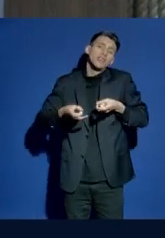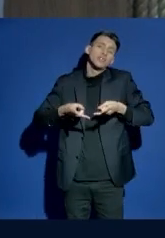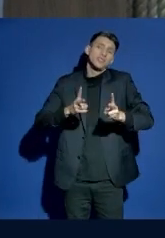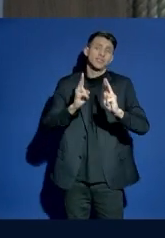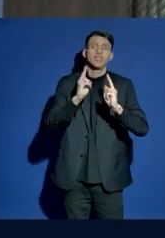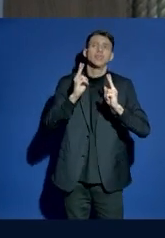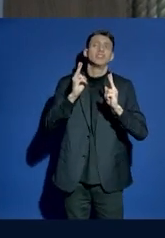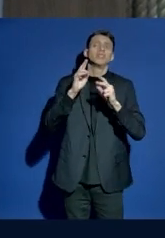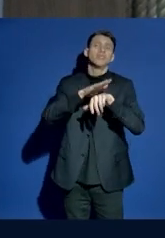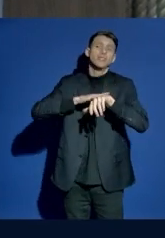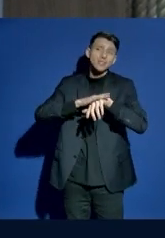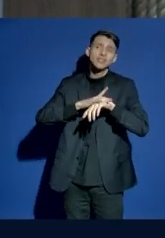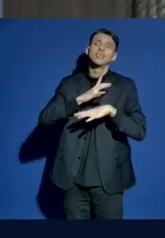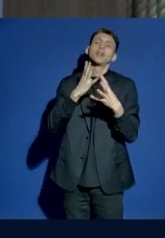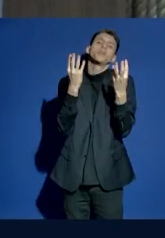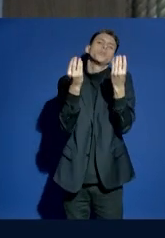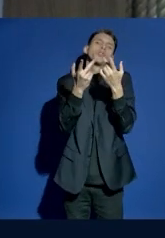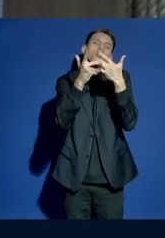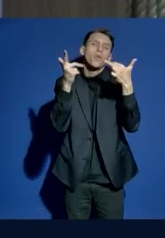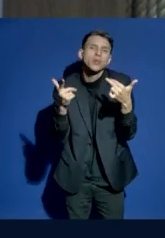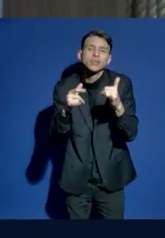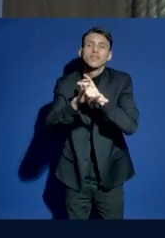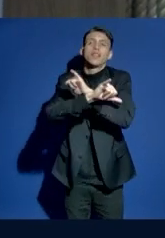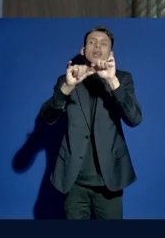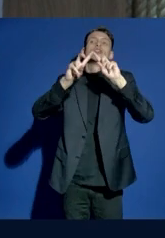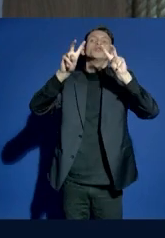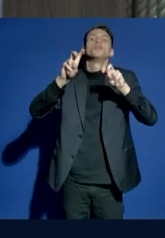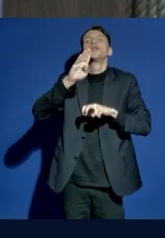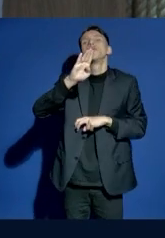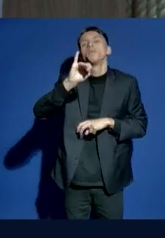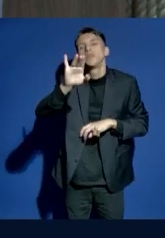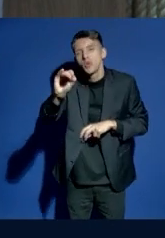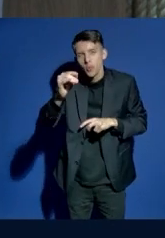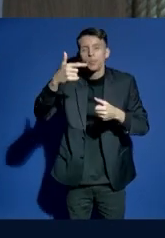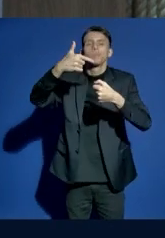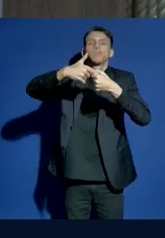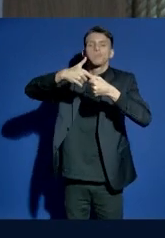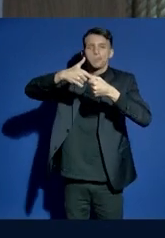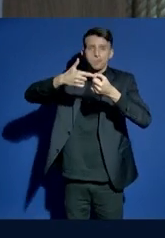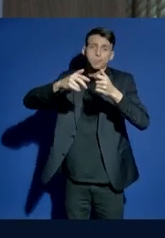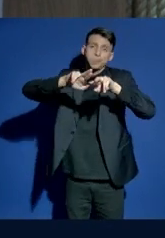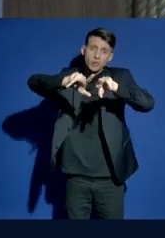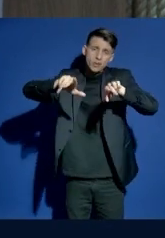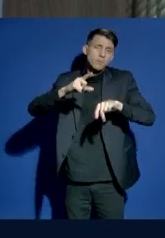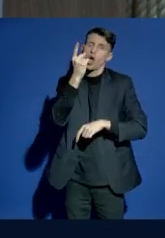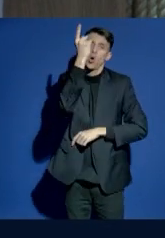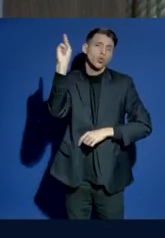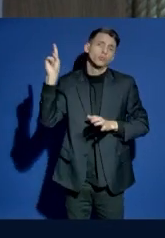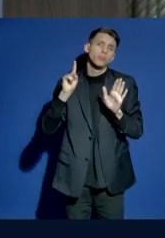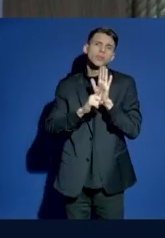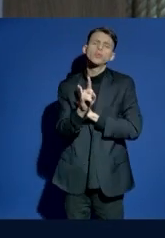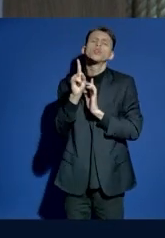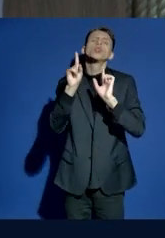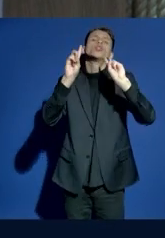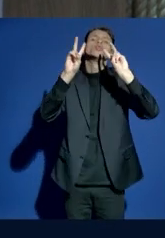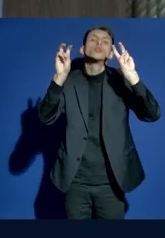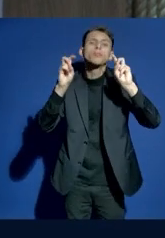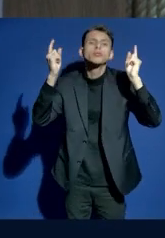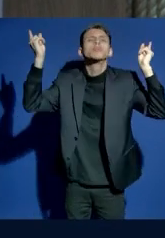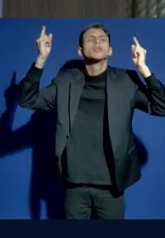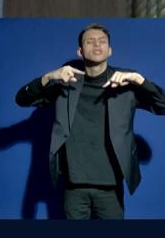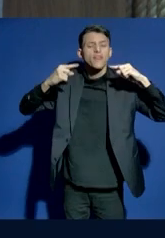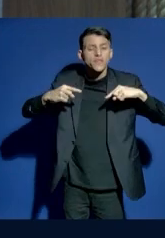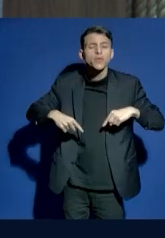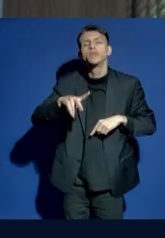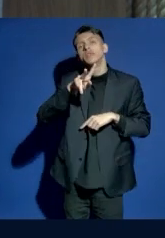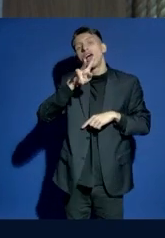tem bastante coisa para falar sobre o assunto de biocombustíveis. Mas minha última pergunta seria mais a respeito dos desafios que